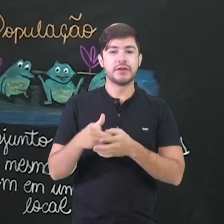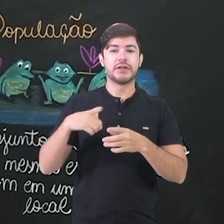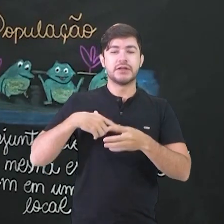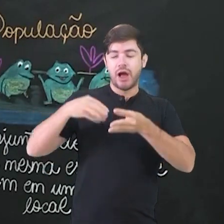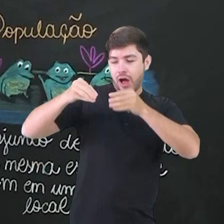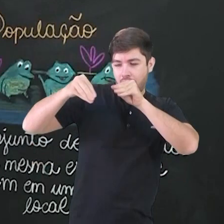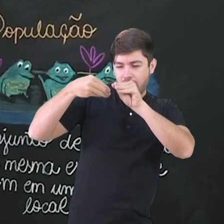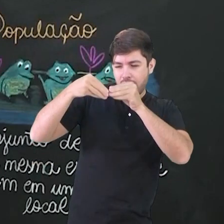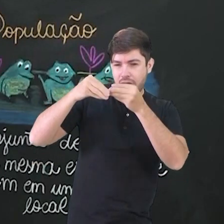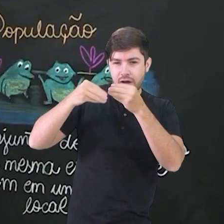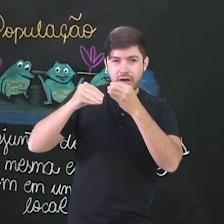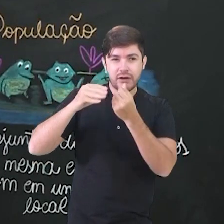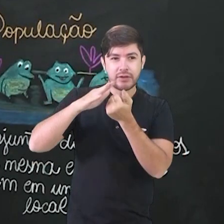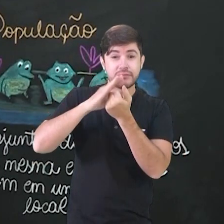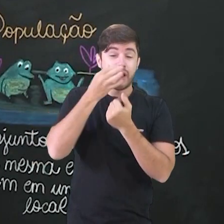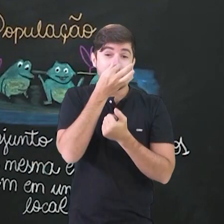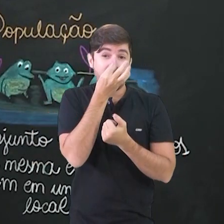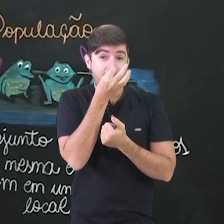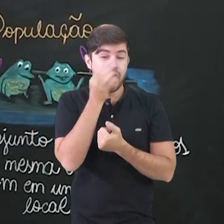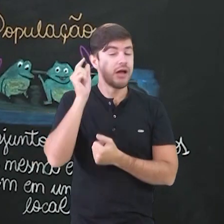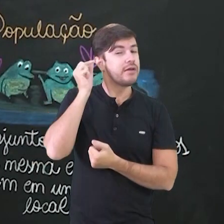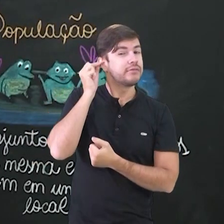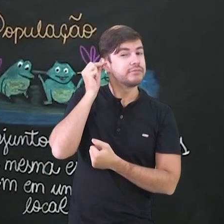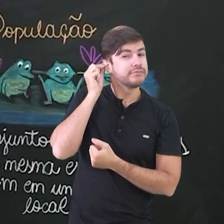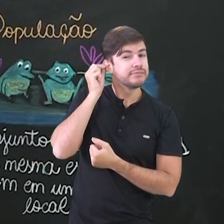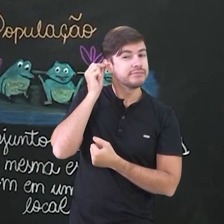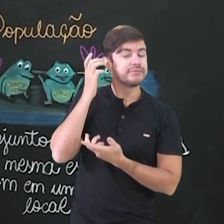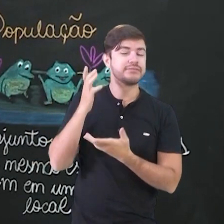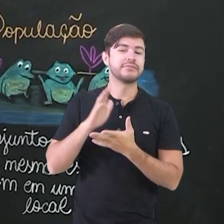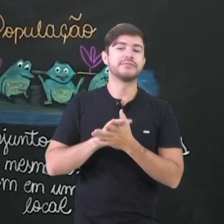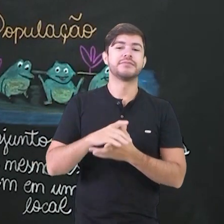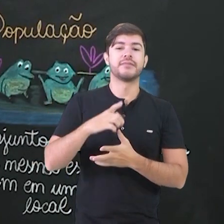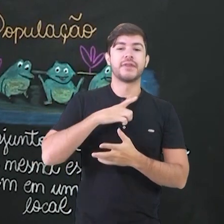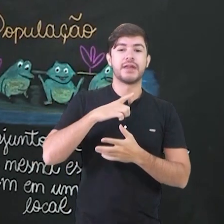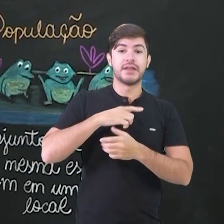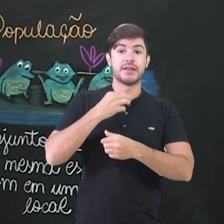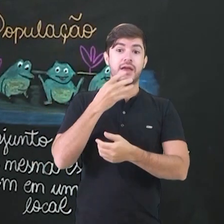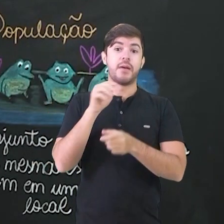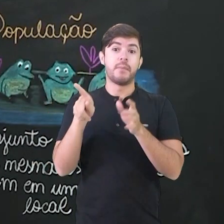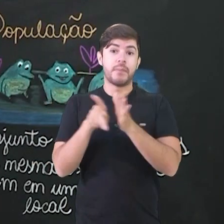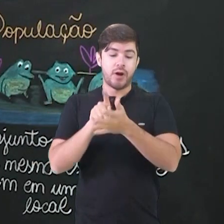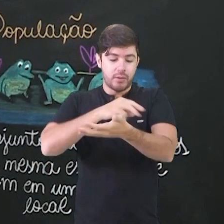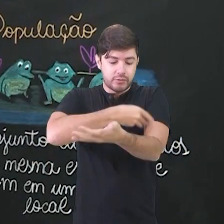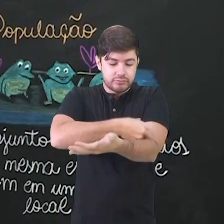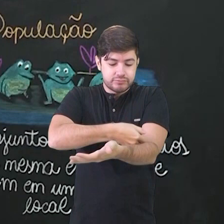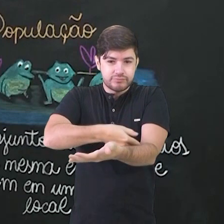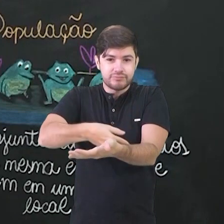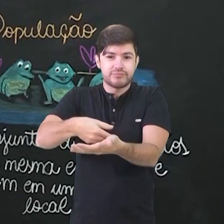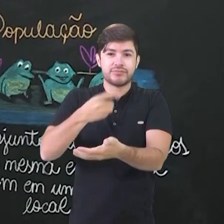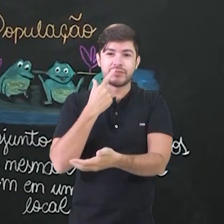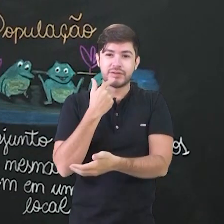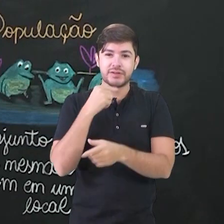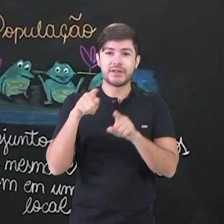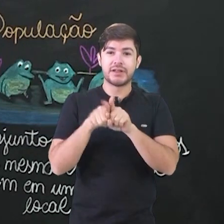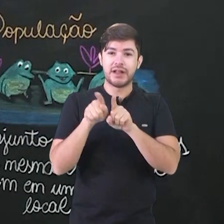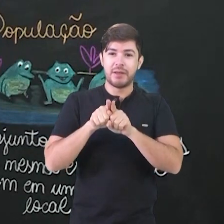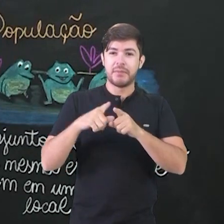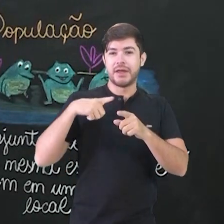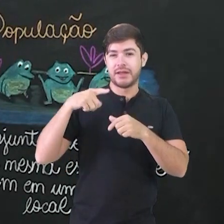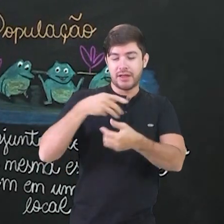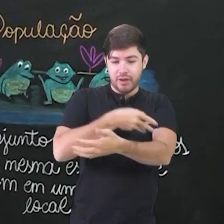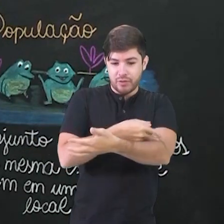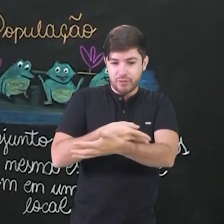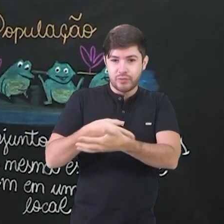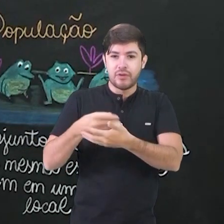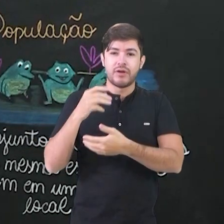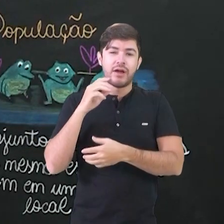tecido cartilaginoso, ó, ponta de nariz, orelha, cartilagem. Eu tenho tecido sanguíneo, tecido adiposo, as